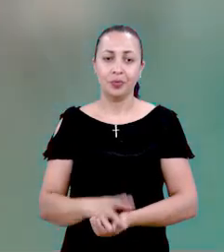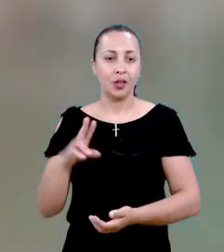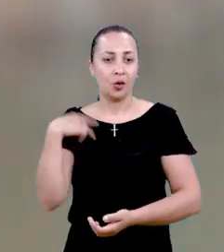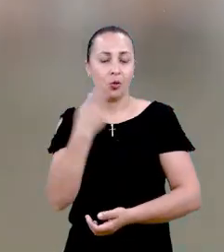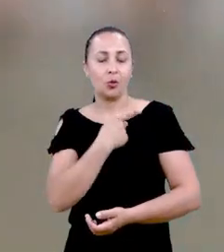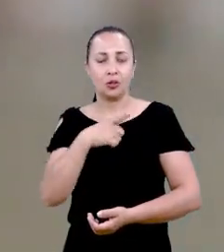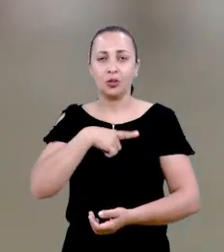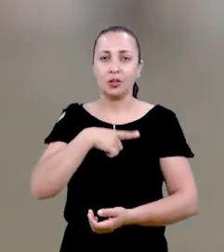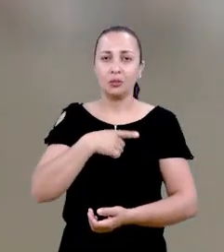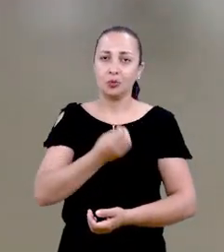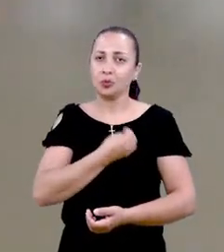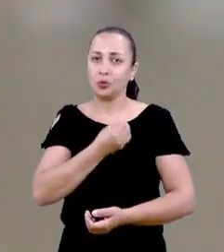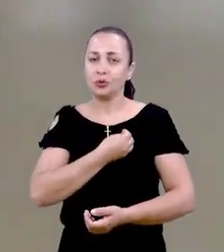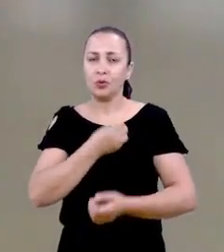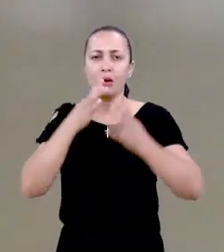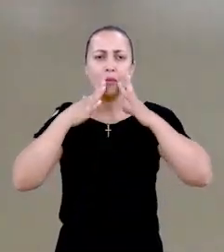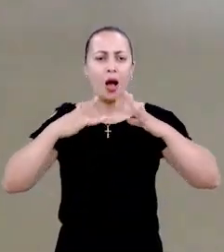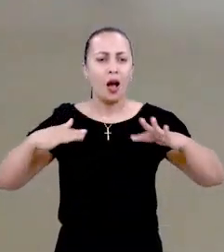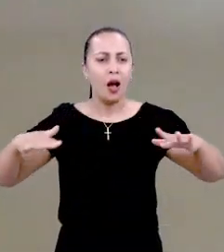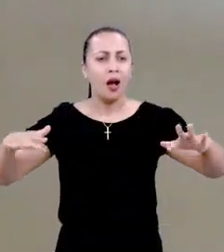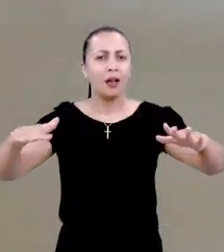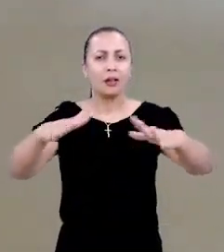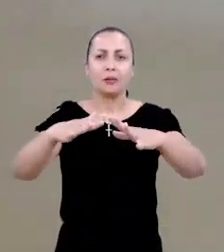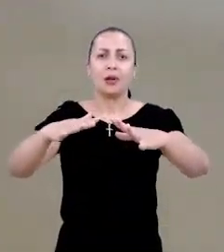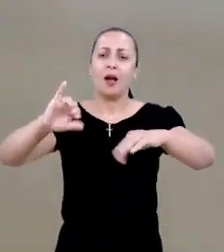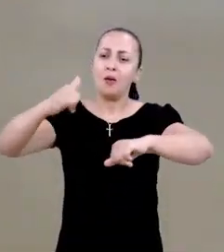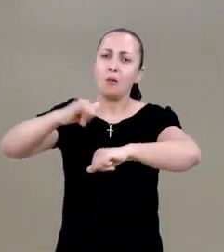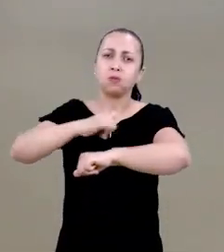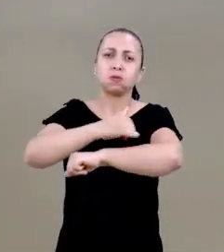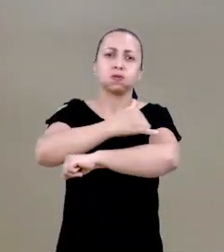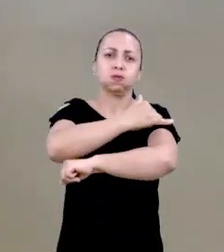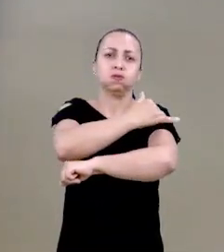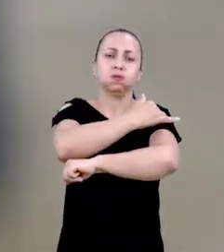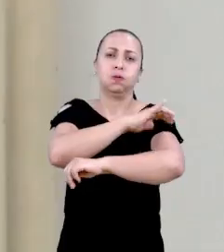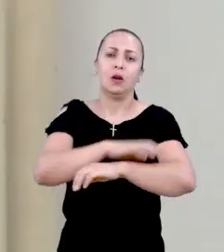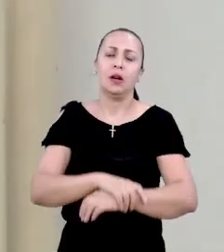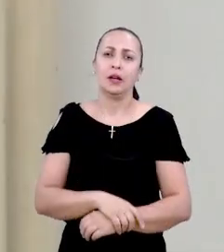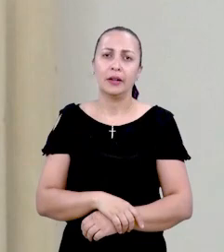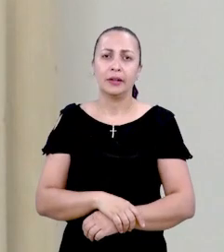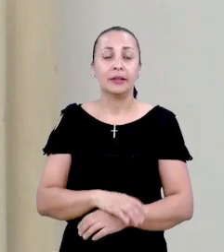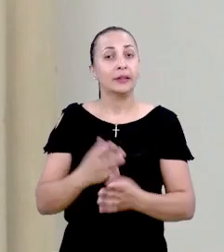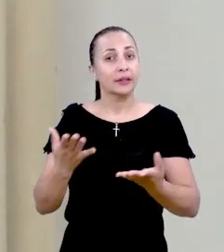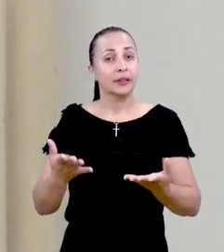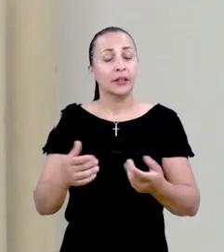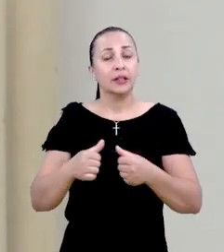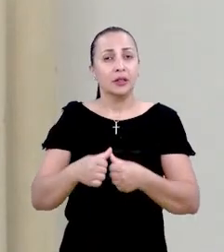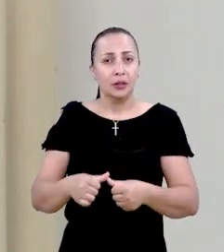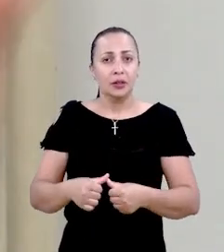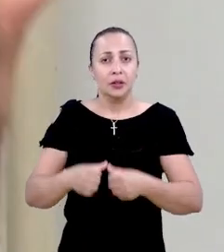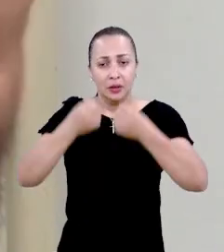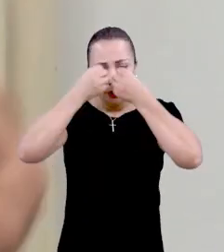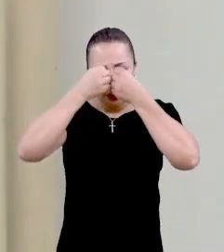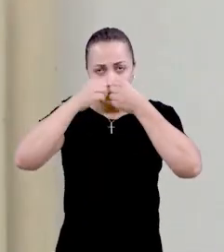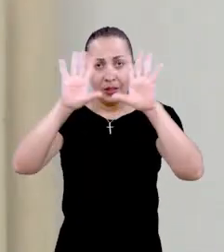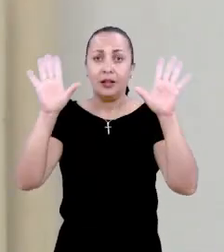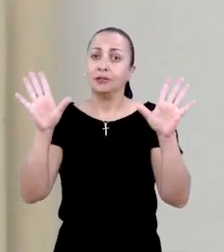Nós estamos vivenciando uma pandemia de obesidade. E isso ficou muito bem